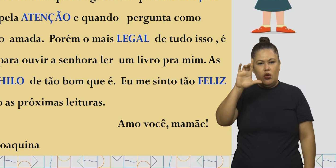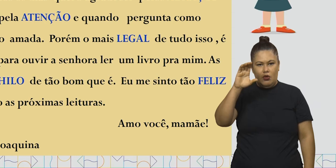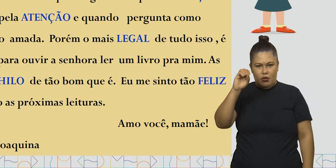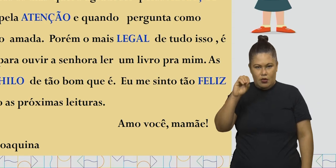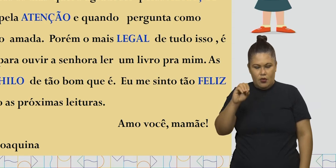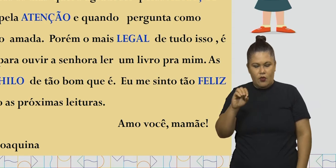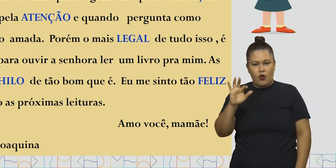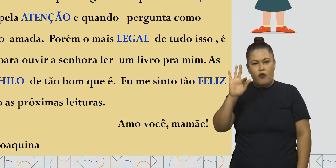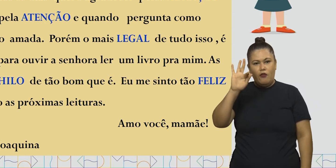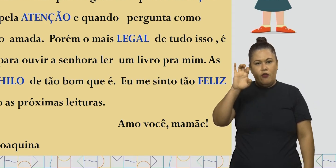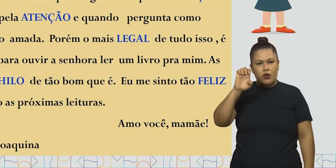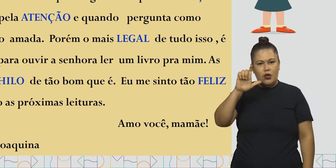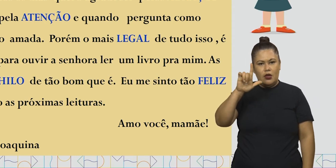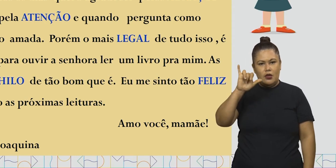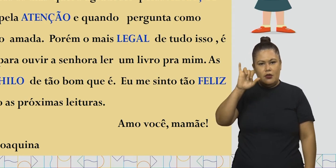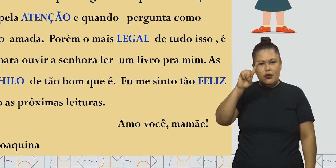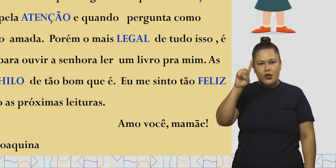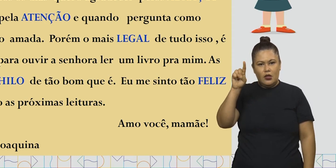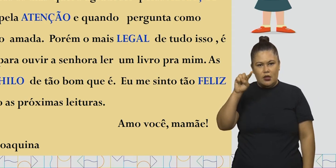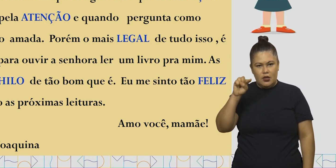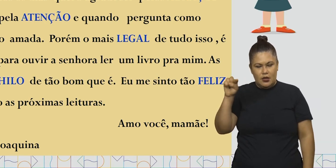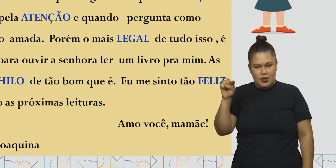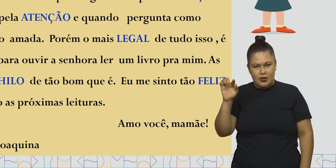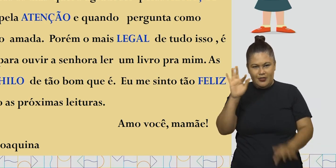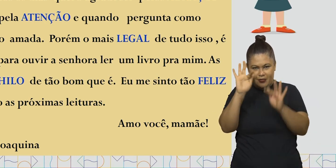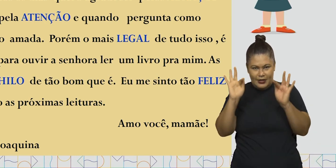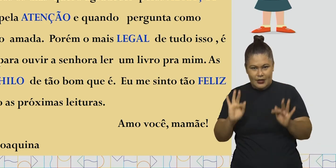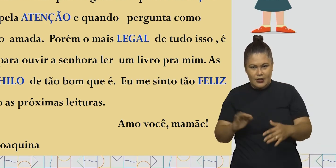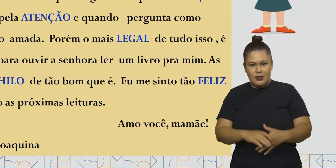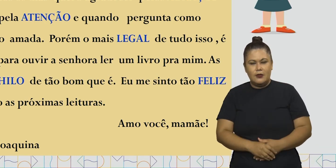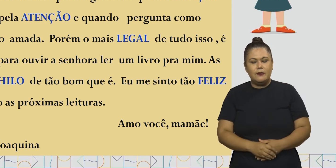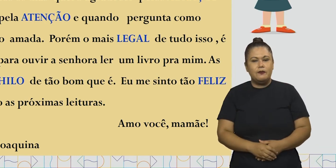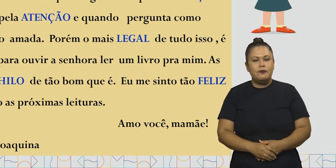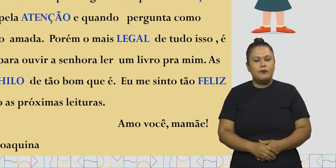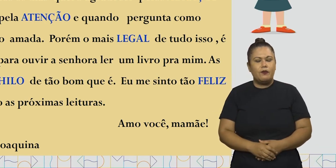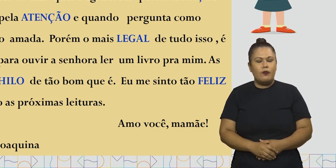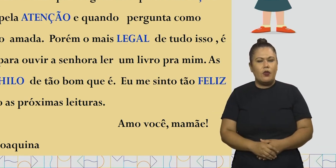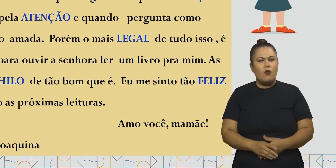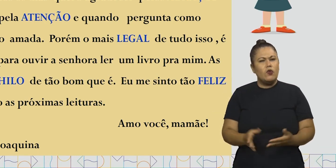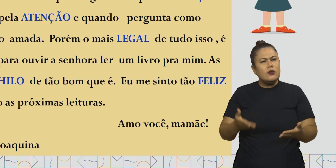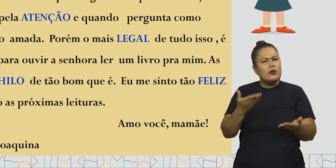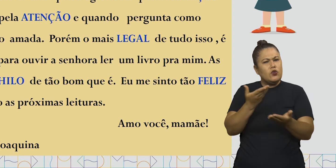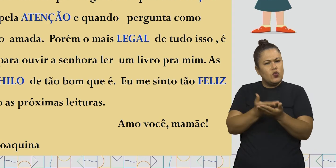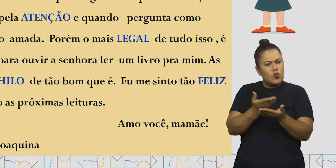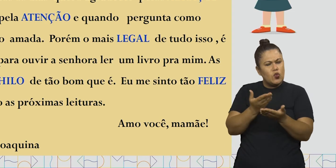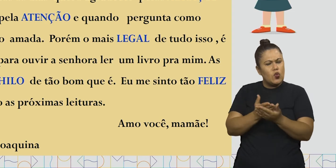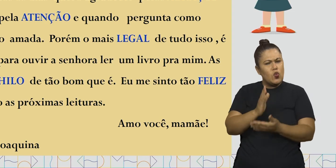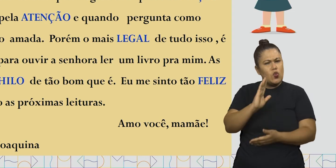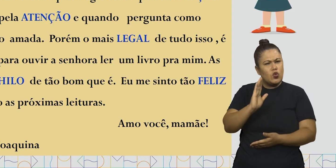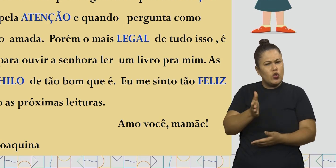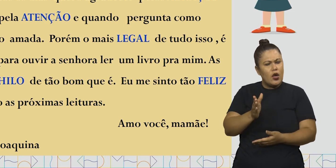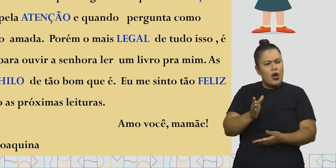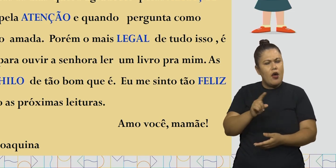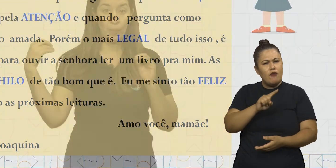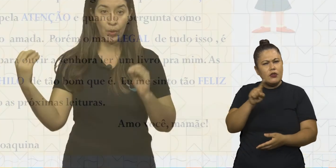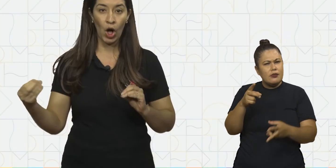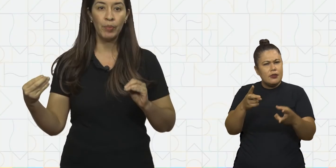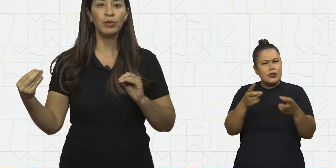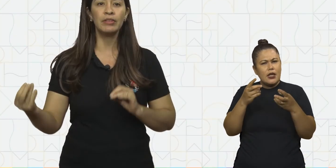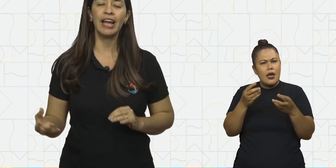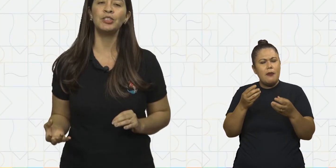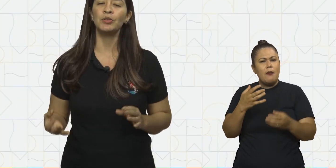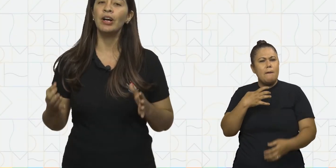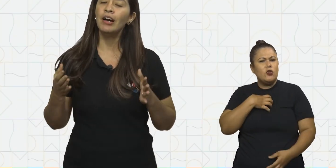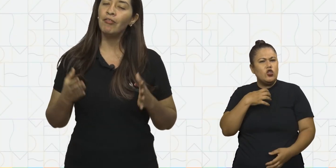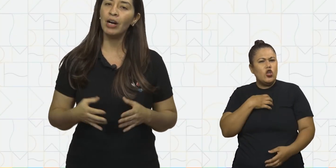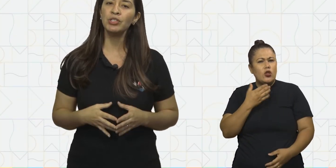com CH. E feliz com Z. Depois de vocês estudarem de que forma vocês podem corrigir o seu